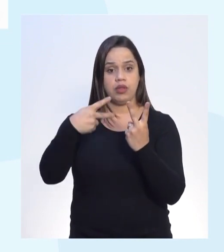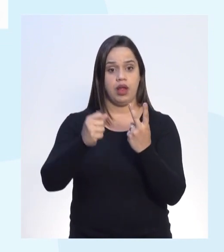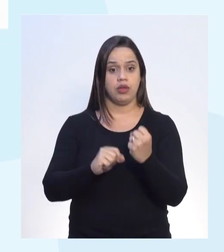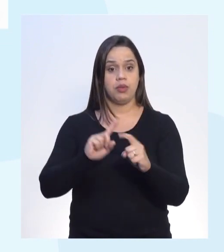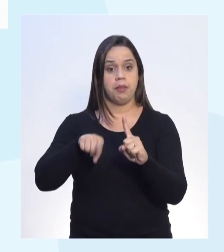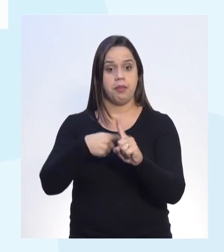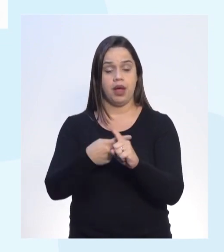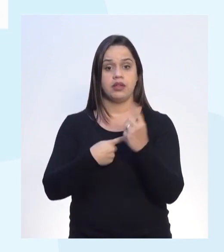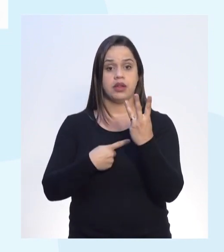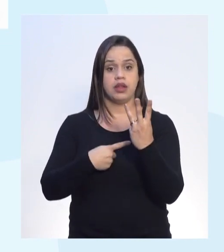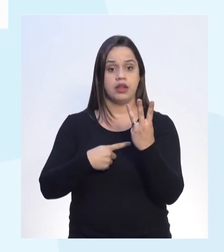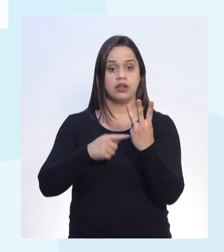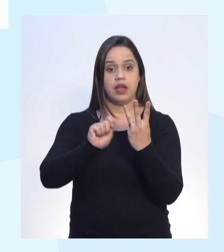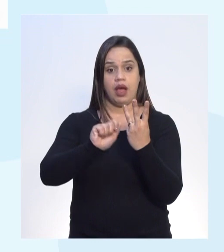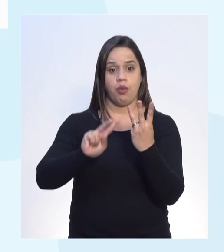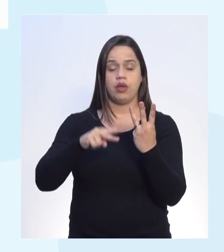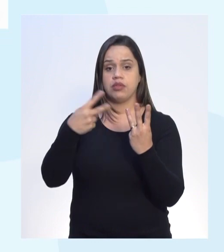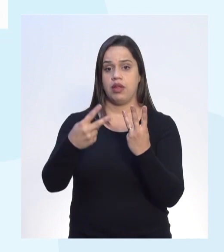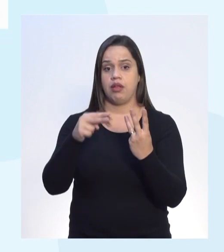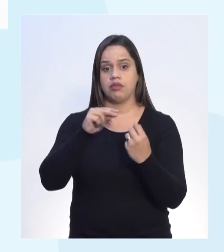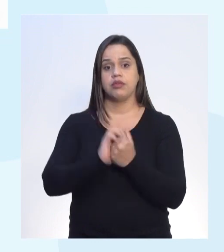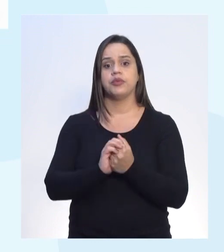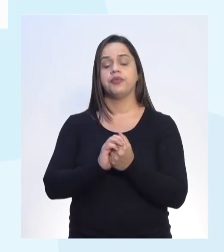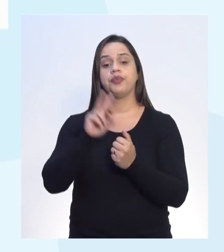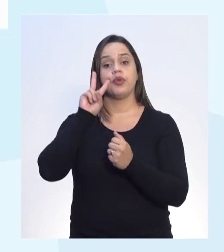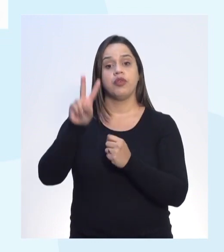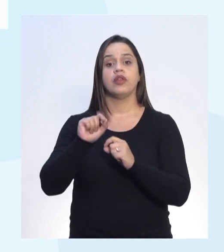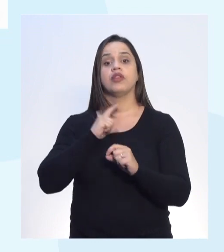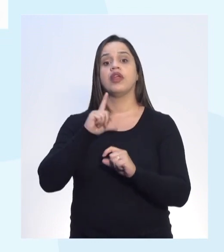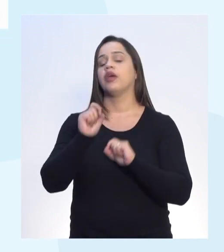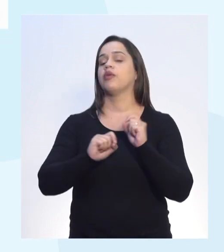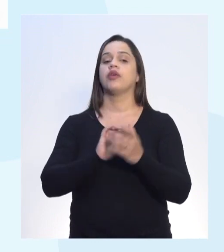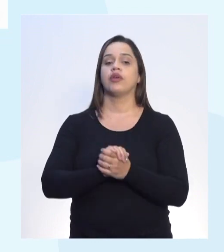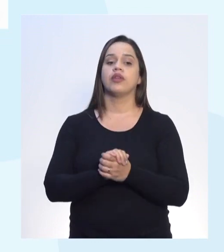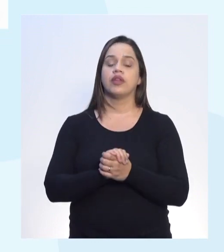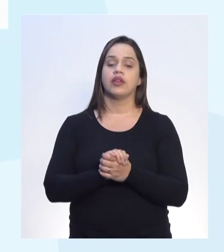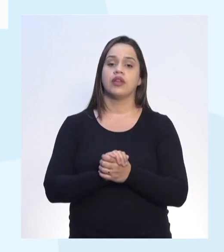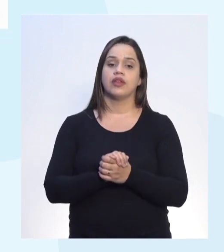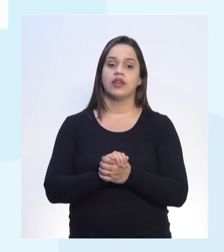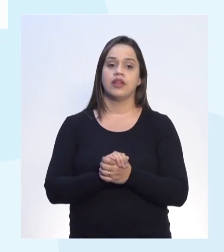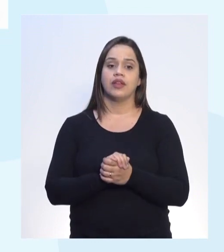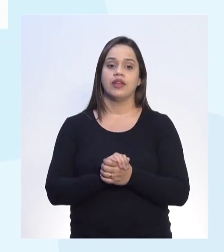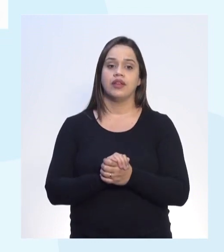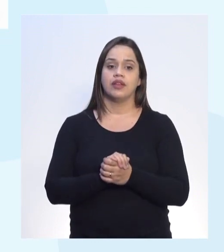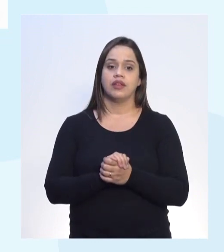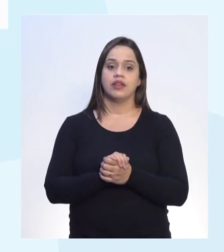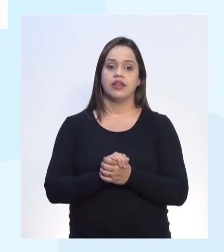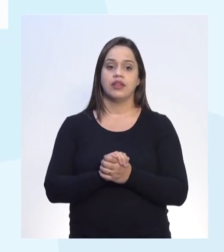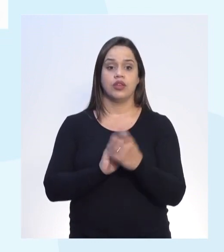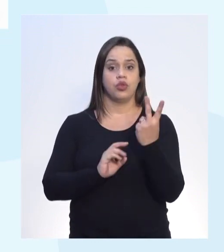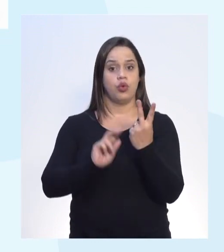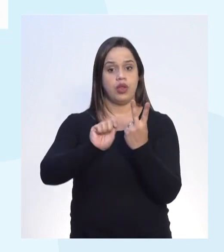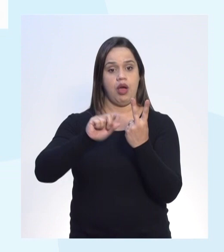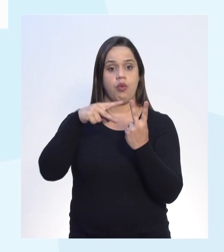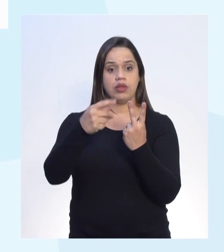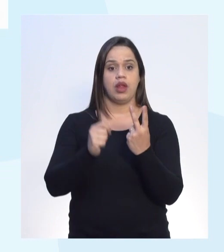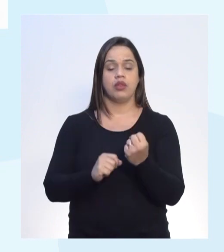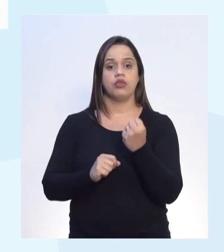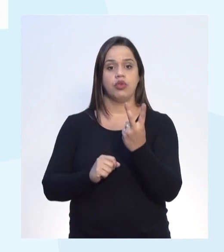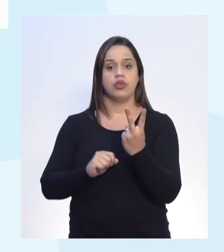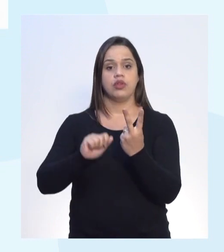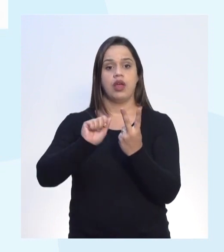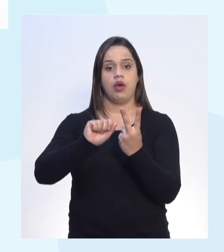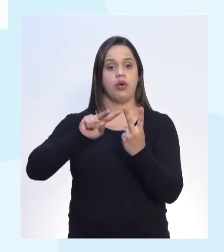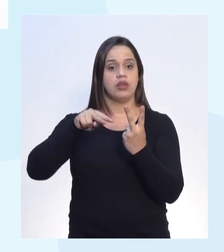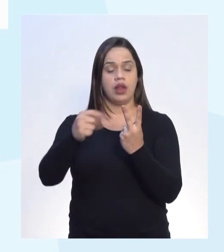ao quadrado. Vamos mostrar ali, né? O que a gente tem? Ó? 2a ao quadrado mais 2a ao quadrado novamente,